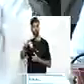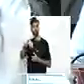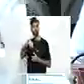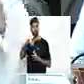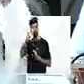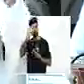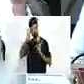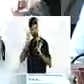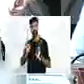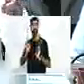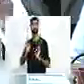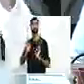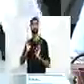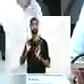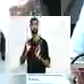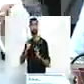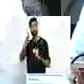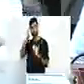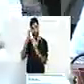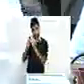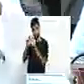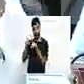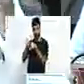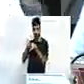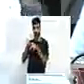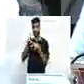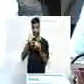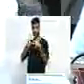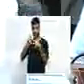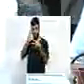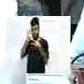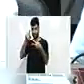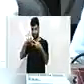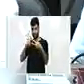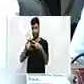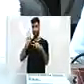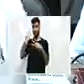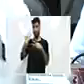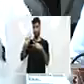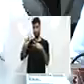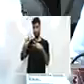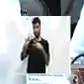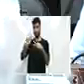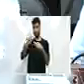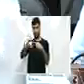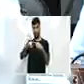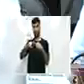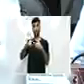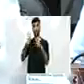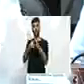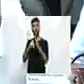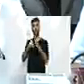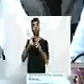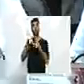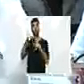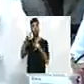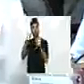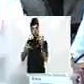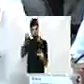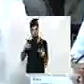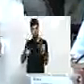admitir duas concordar com o senhor duas coisas que o senhor falou os funcionários do saai